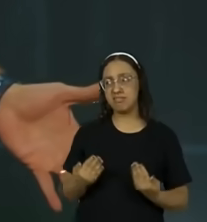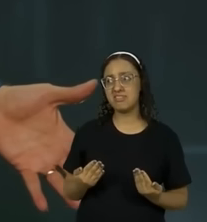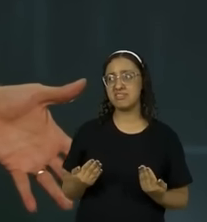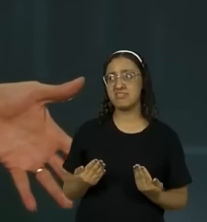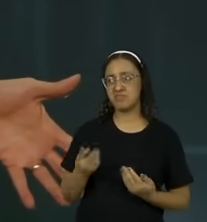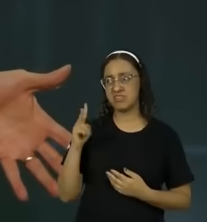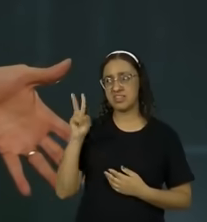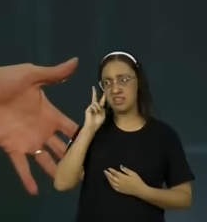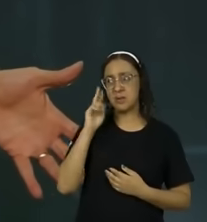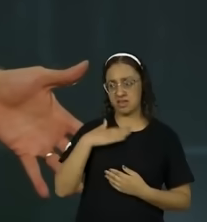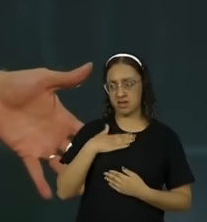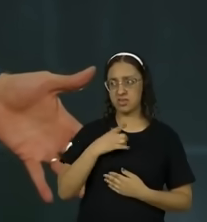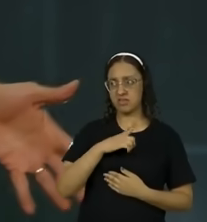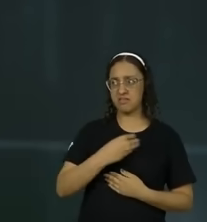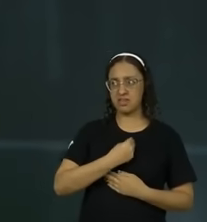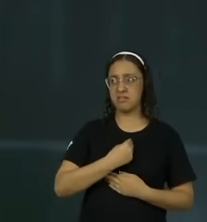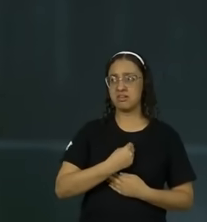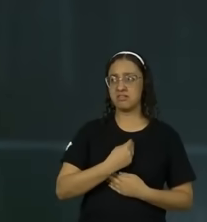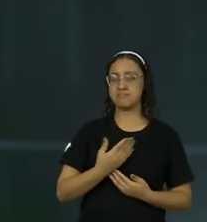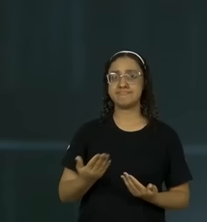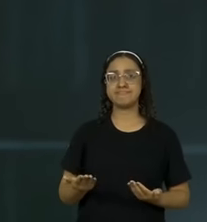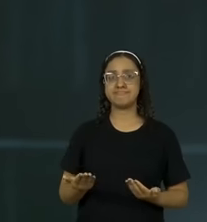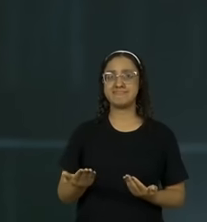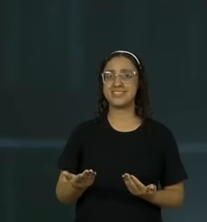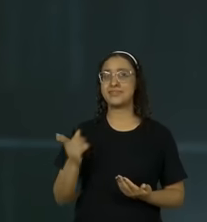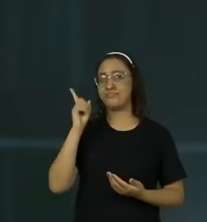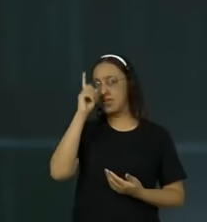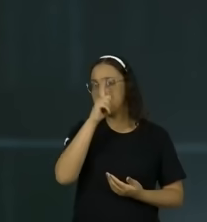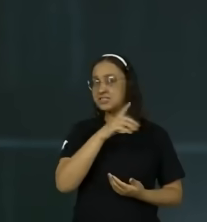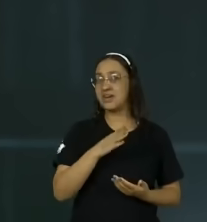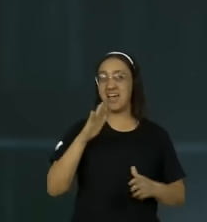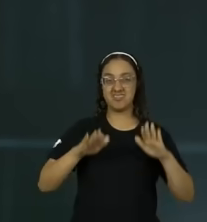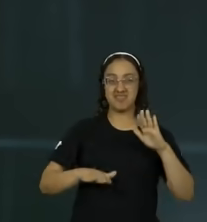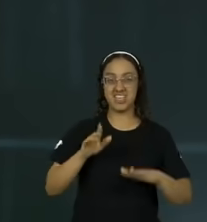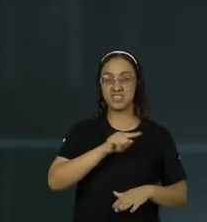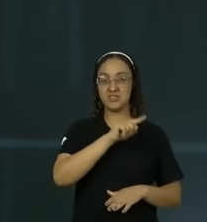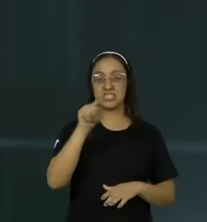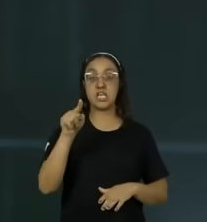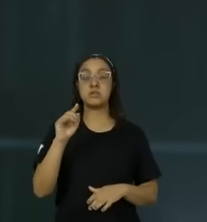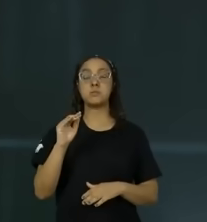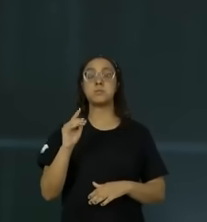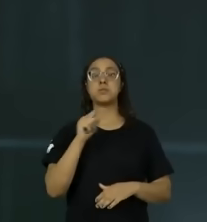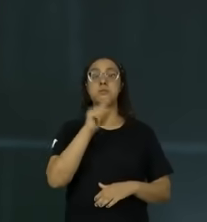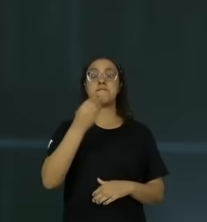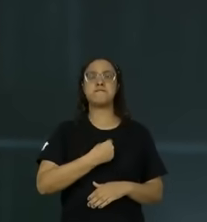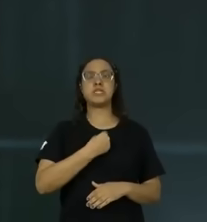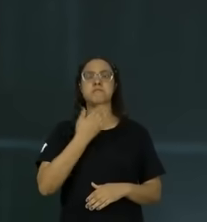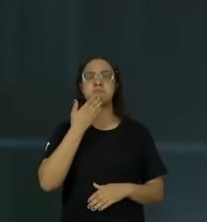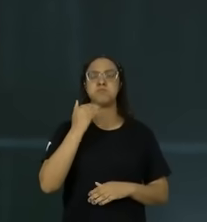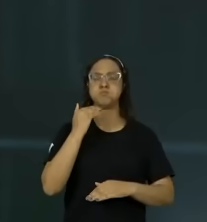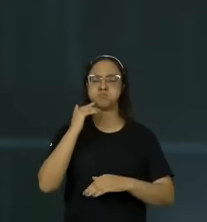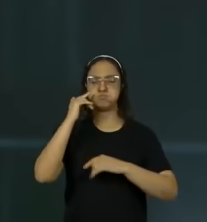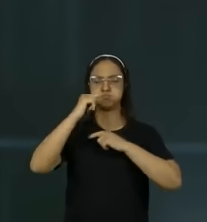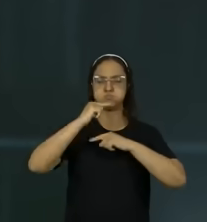É doído quando você vê uma pessoa que esnoba você, não liga para você, e de repente você está lá em cima, no topo, e ela chega, e aí você